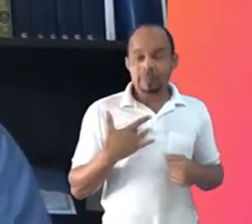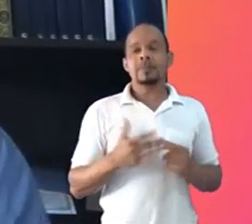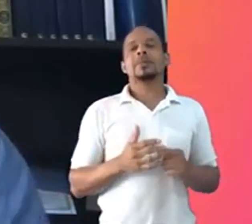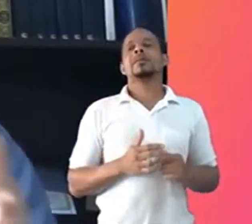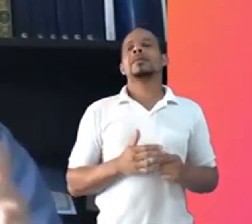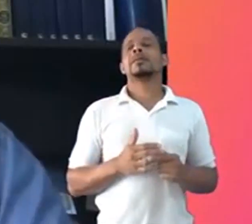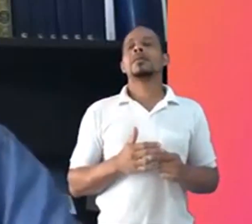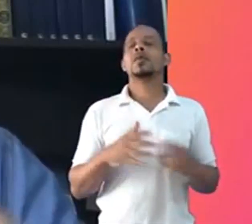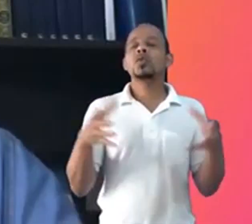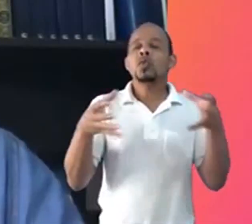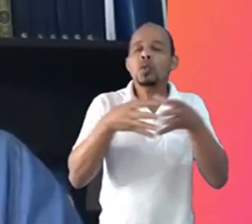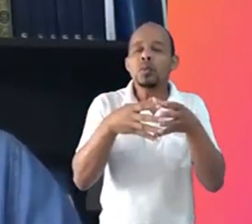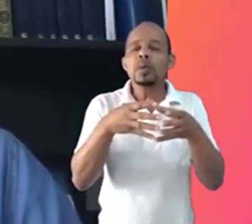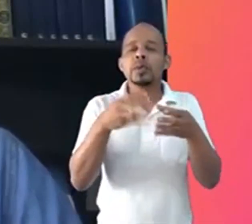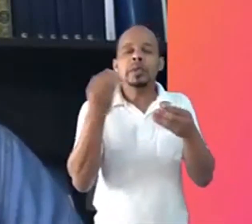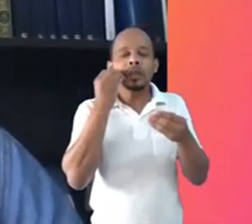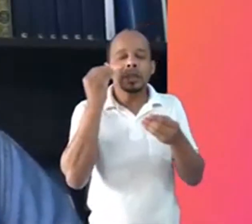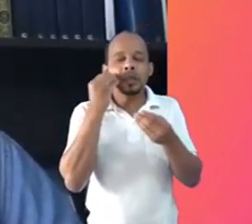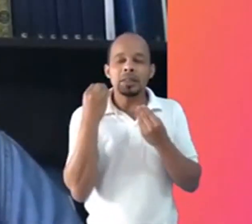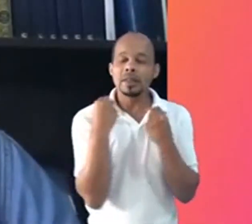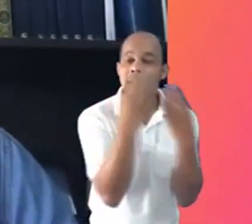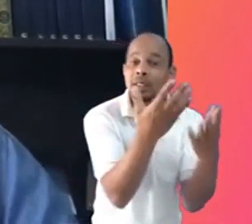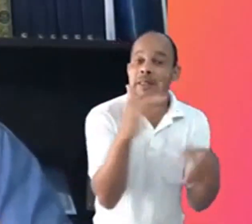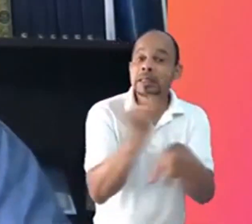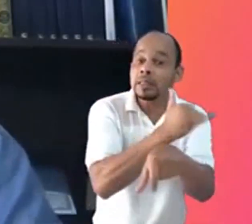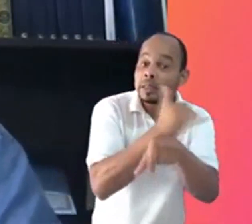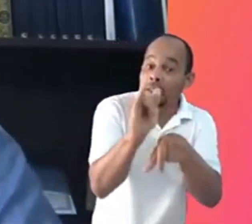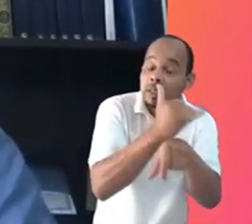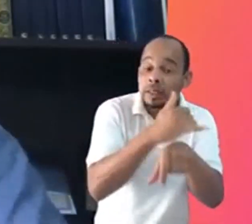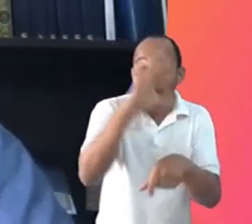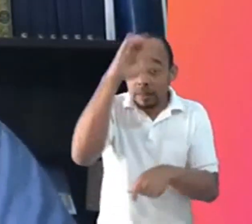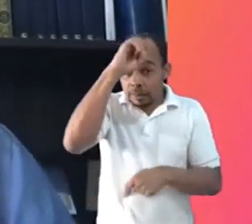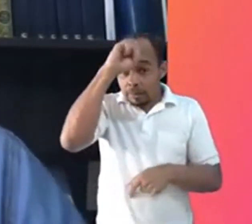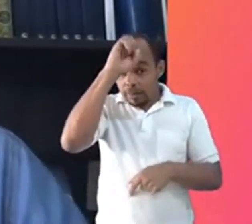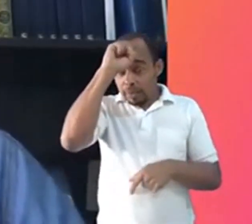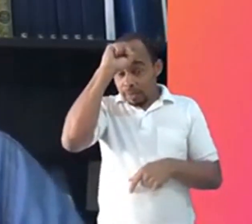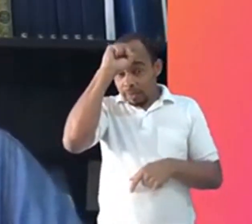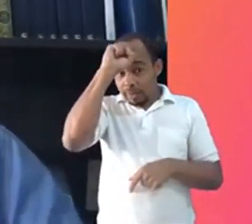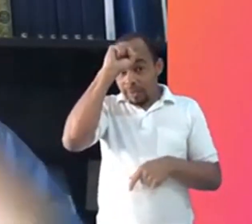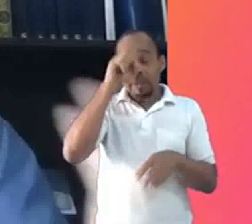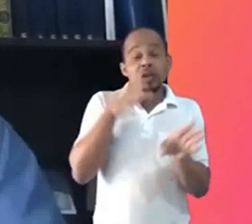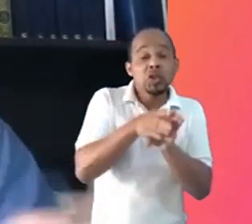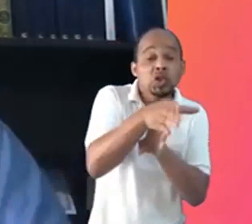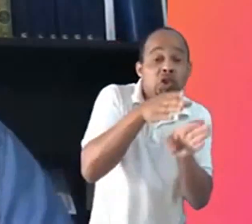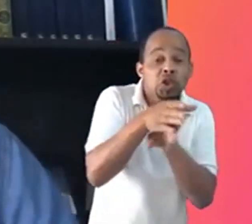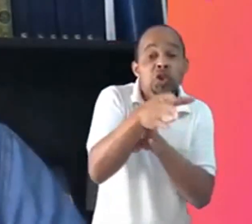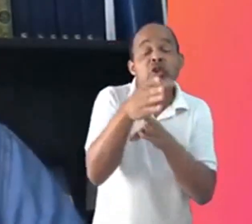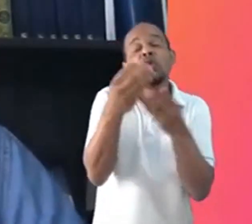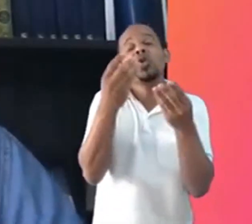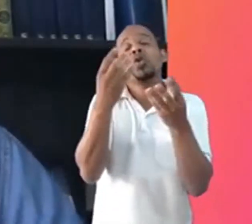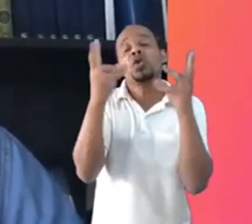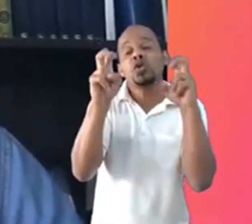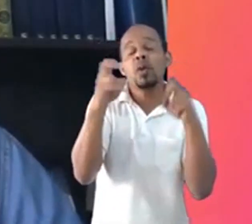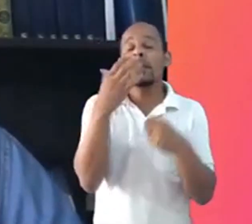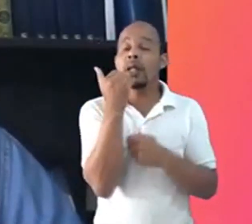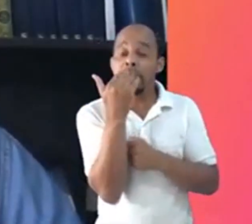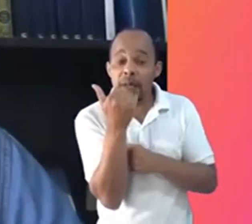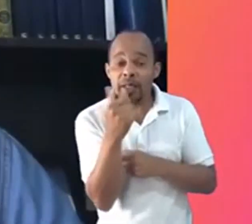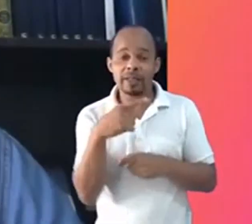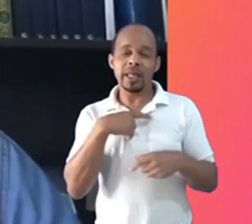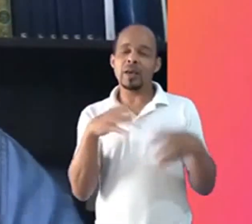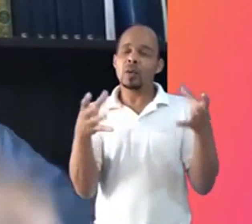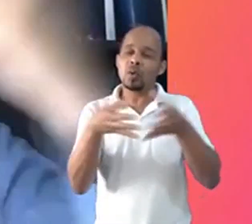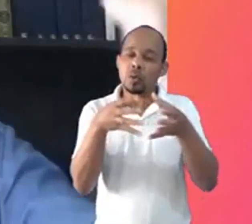grupos com dicas sobre ensino, sobre formas de aprendizado aqui nesse momento meio maluco que a gente